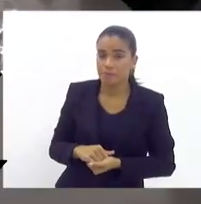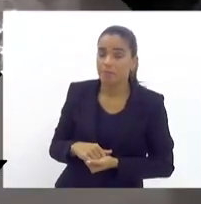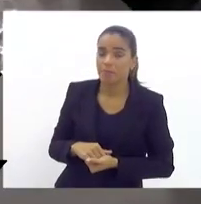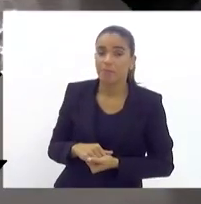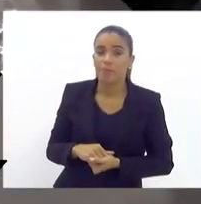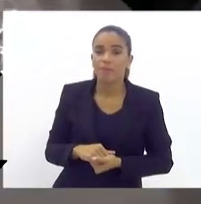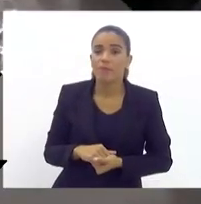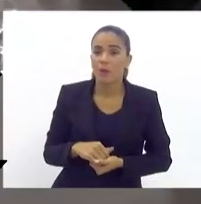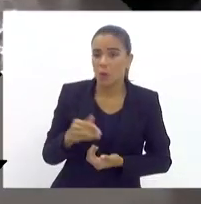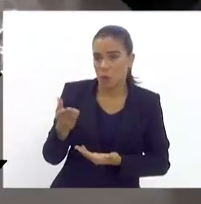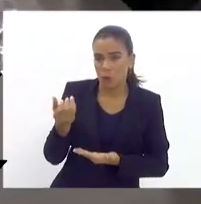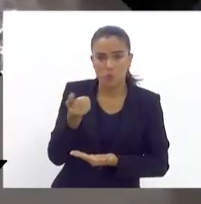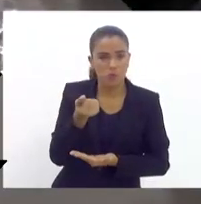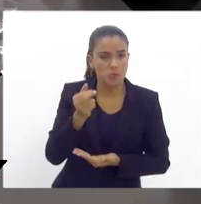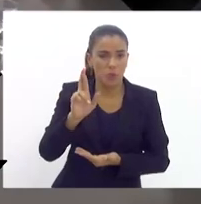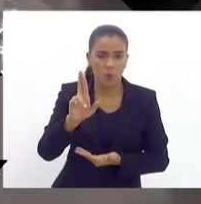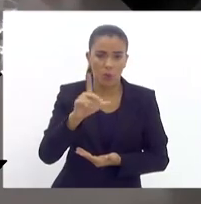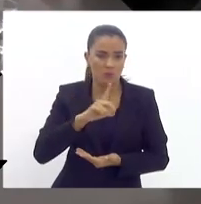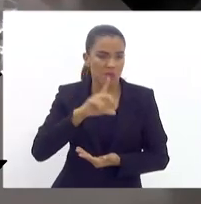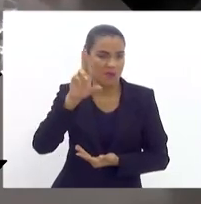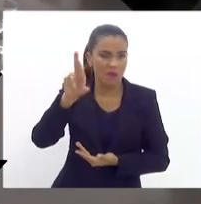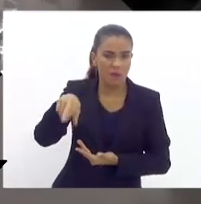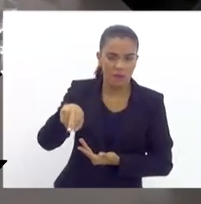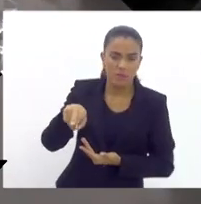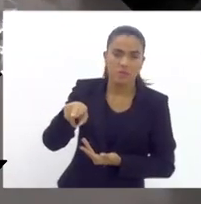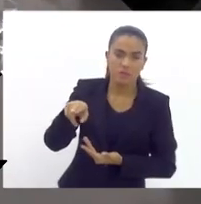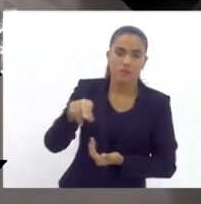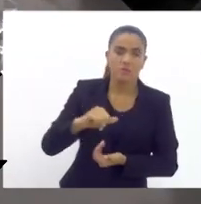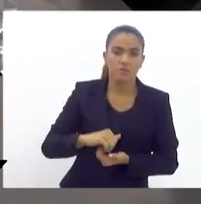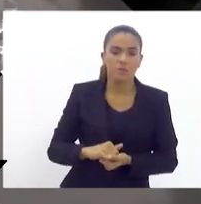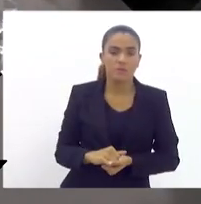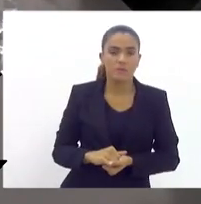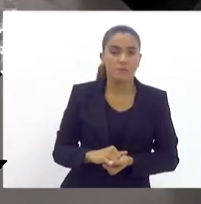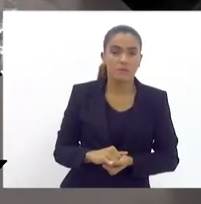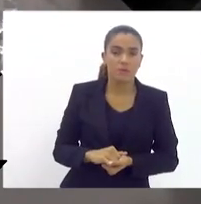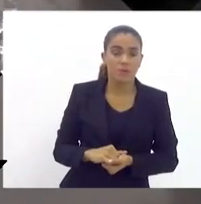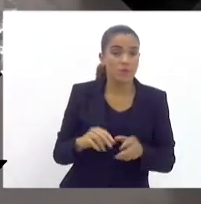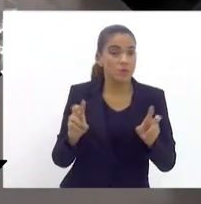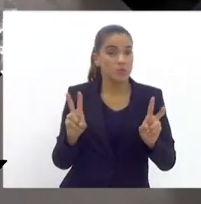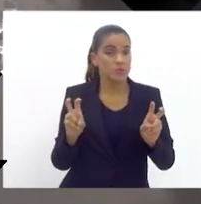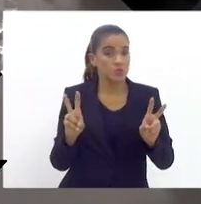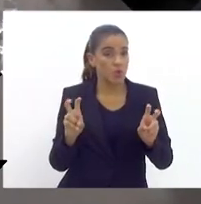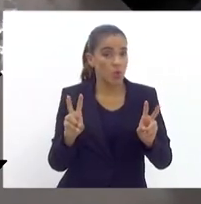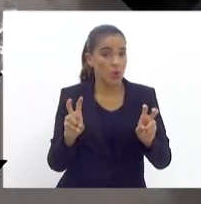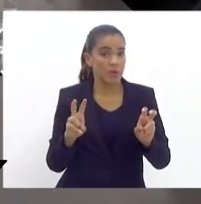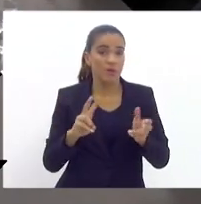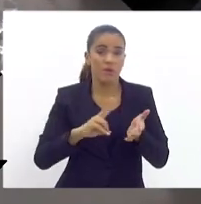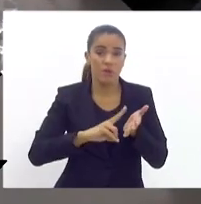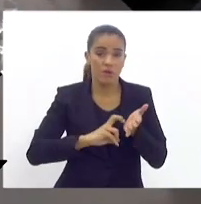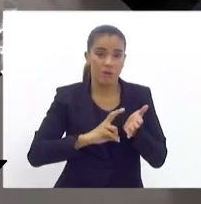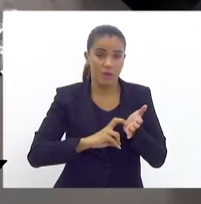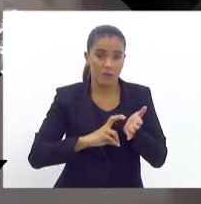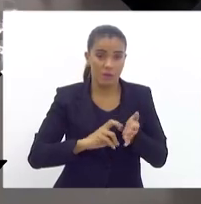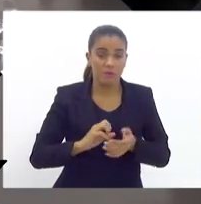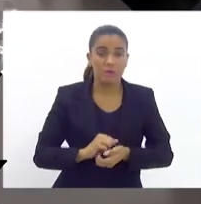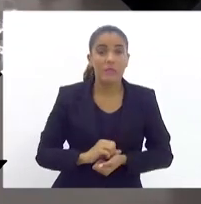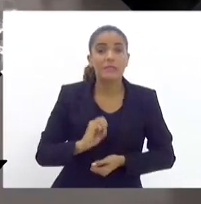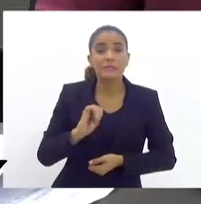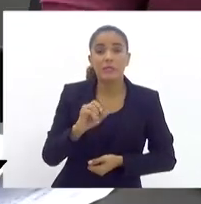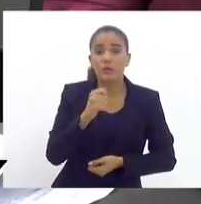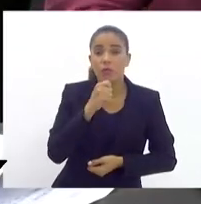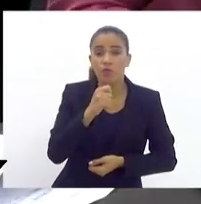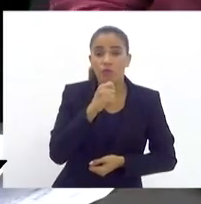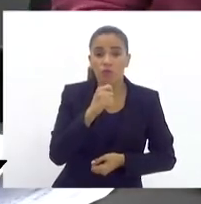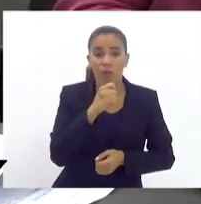deputado Galberto. O senhor tem absoluta razão em relação ao nosso vernáculo. Se você não tem uma